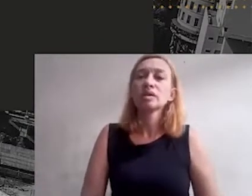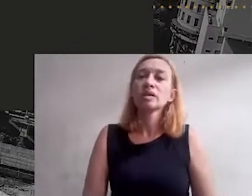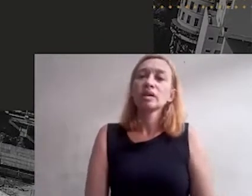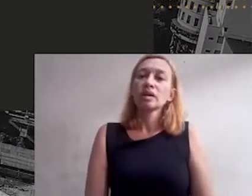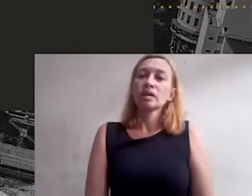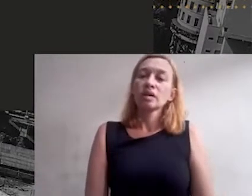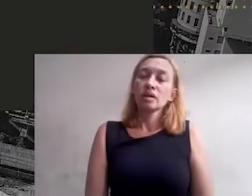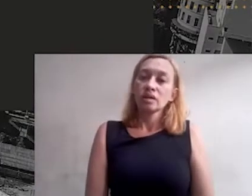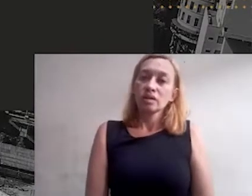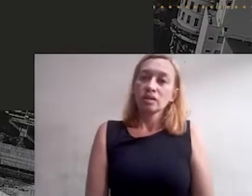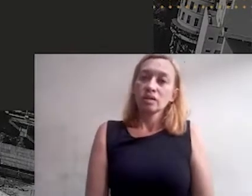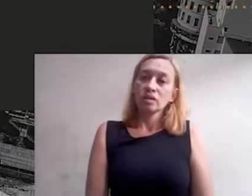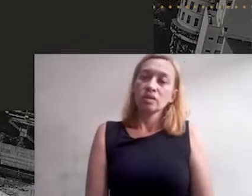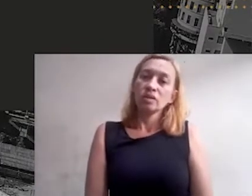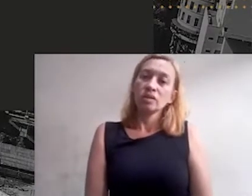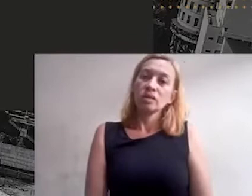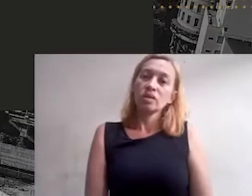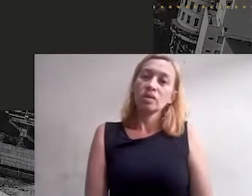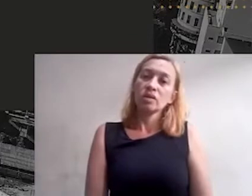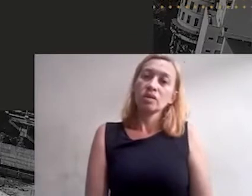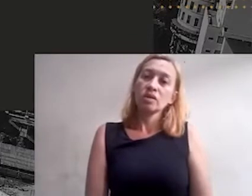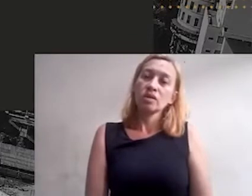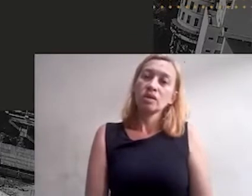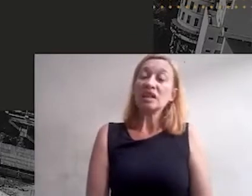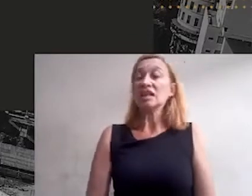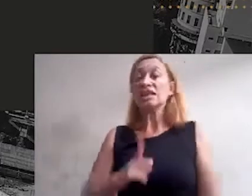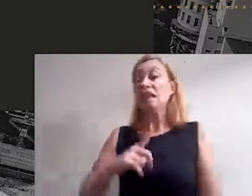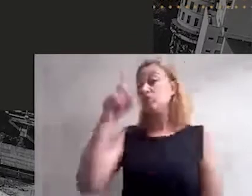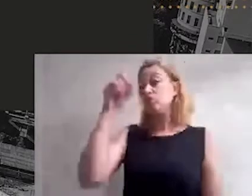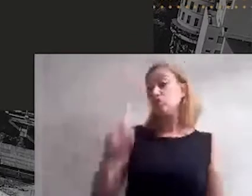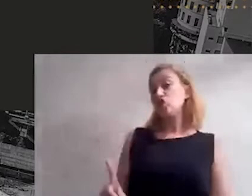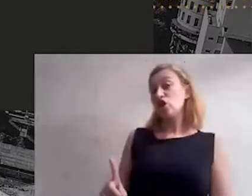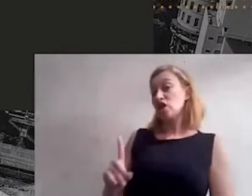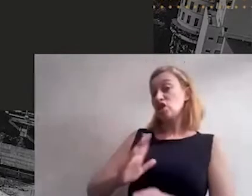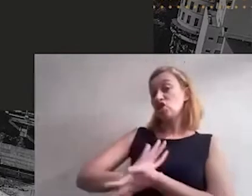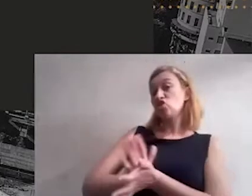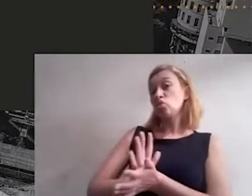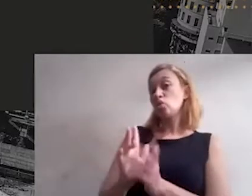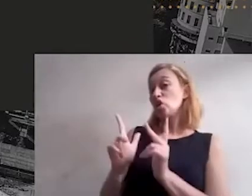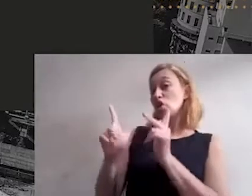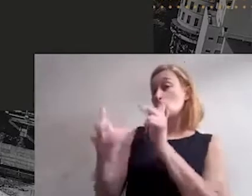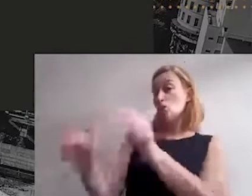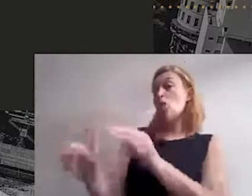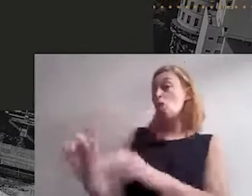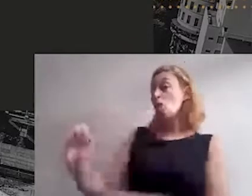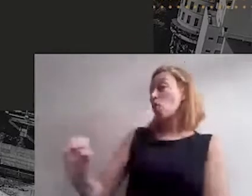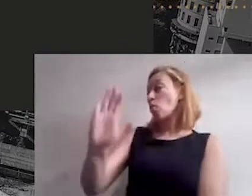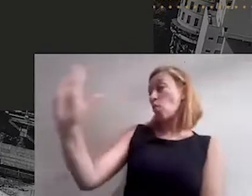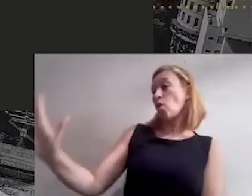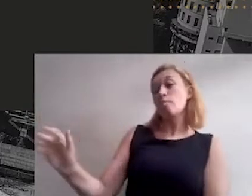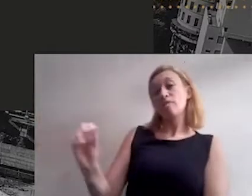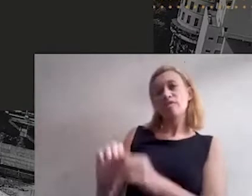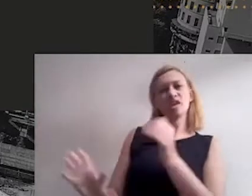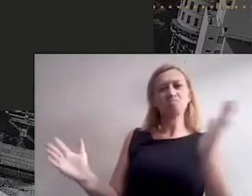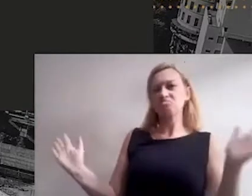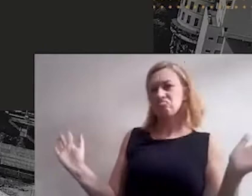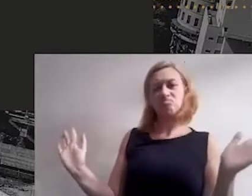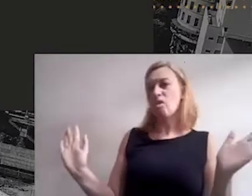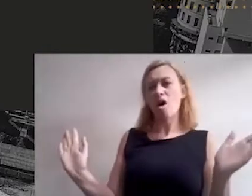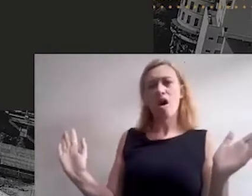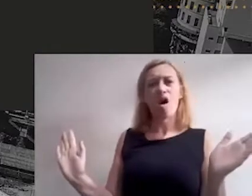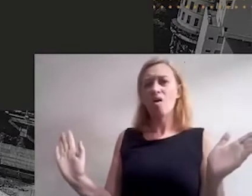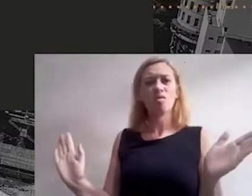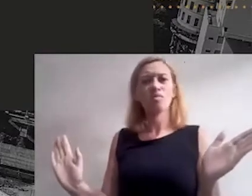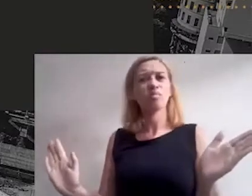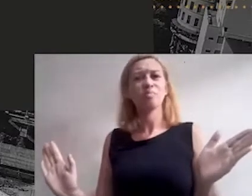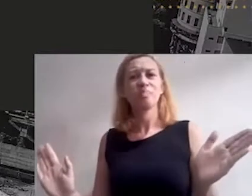Não se trata de ter o direito de desmatar, porque a Europa teve, nós também podemos. Não. Nós até suponhamos que a gente tenha o